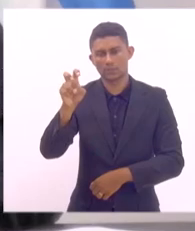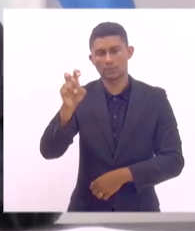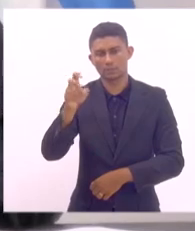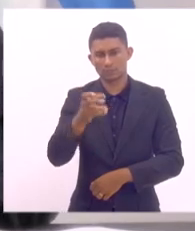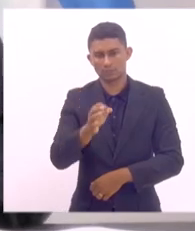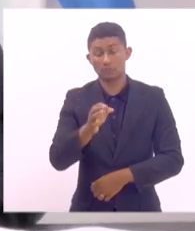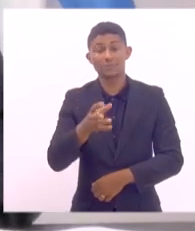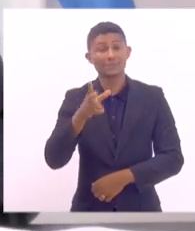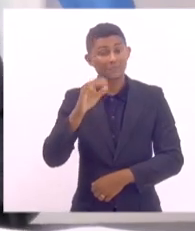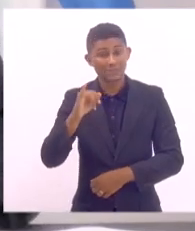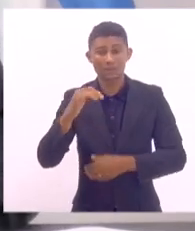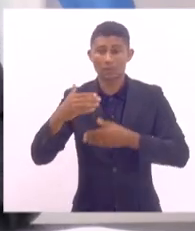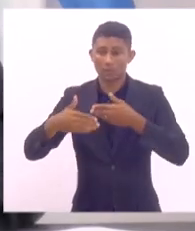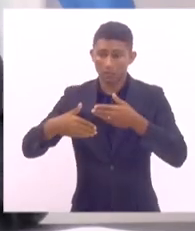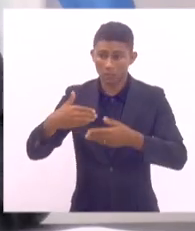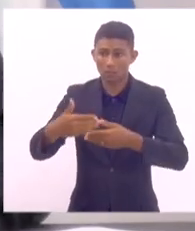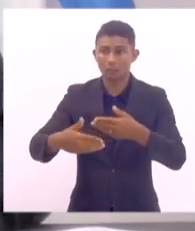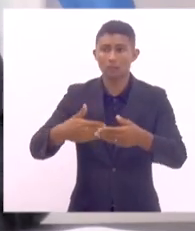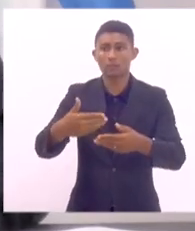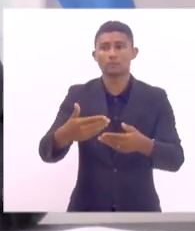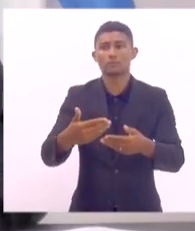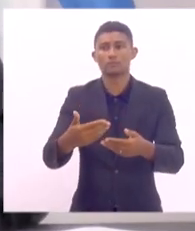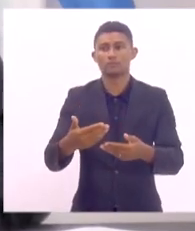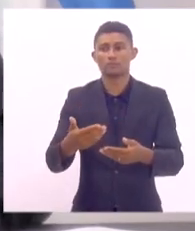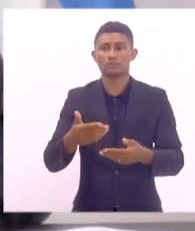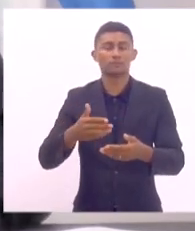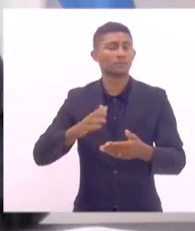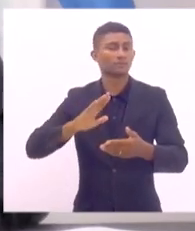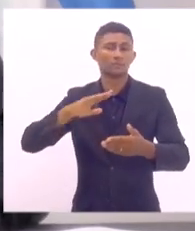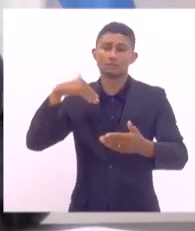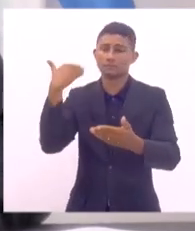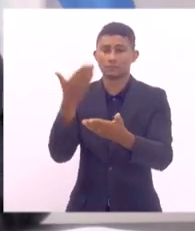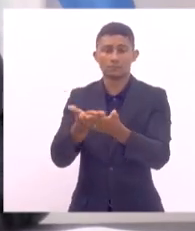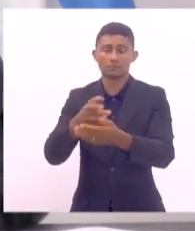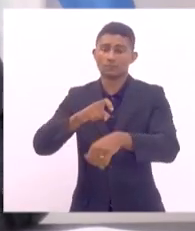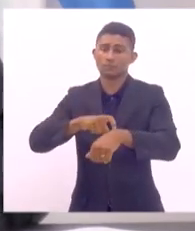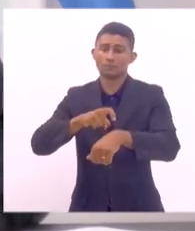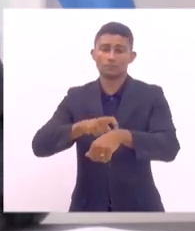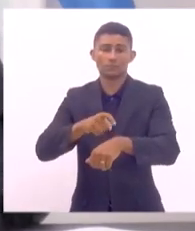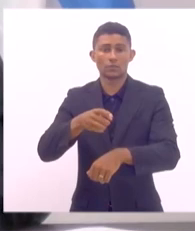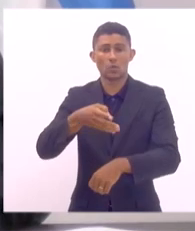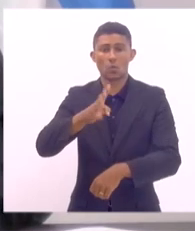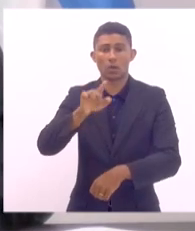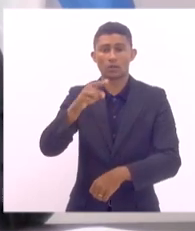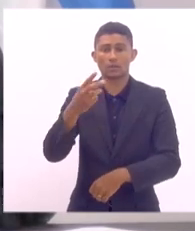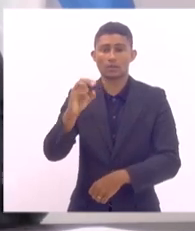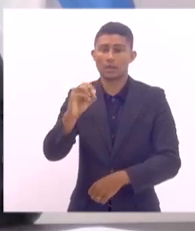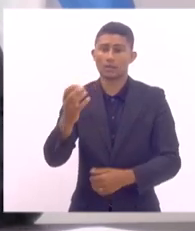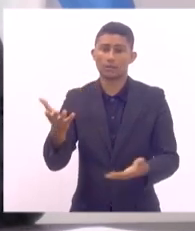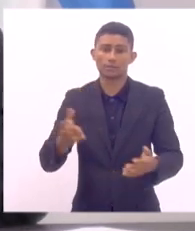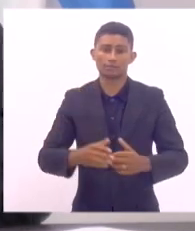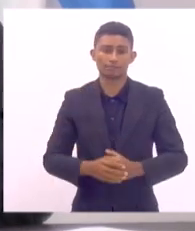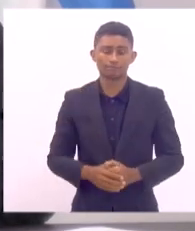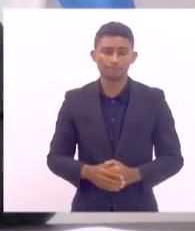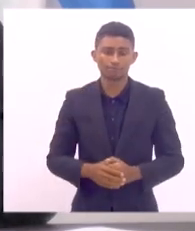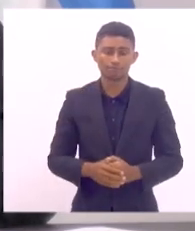Se nós não avançarmos aqui, seguramente vamos ficar aqui até umas 4h30 nessa pauta.